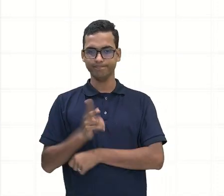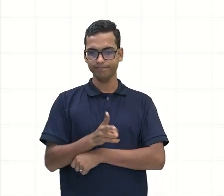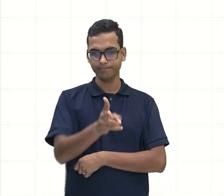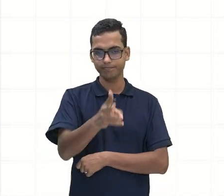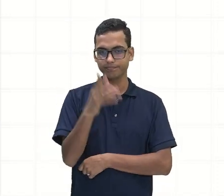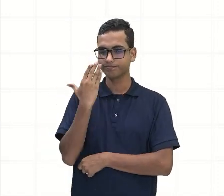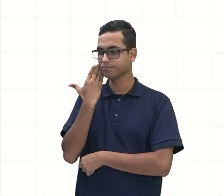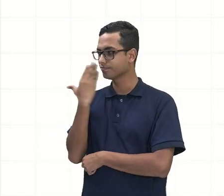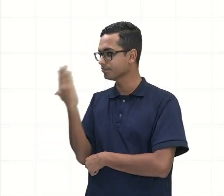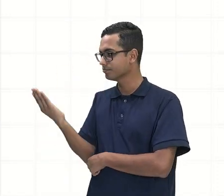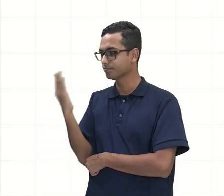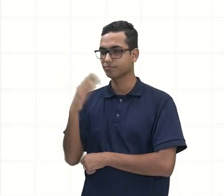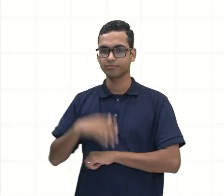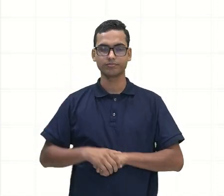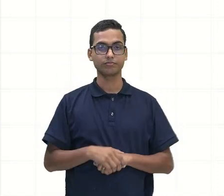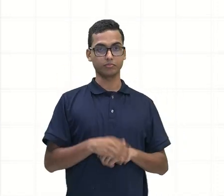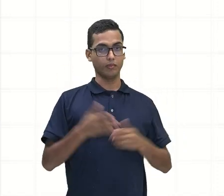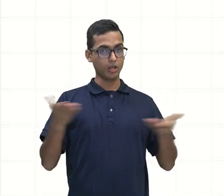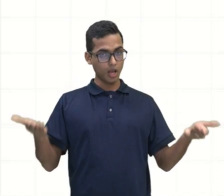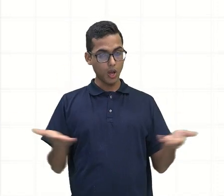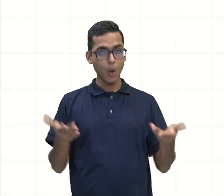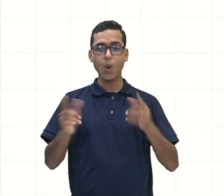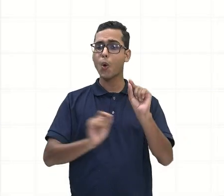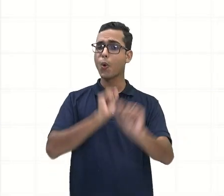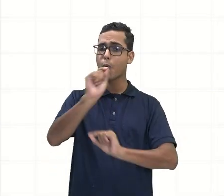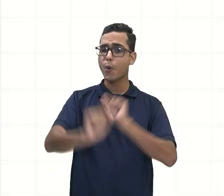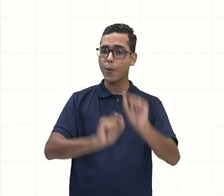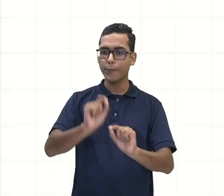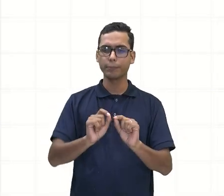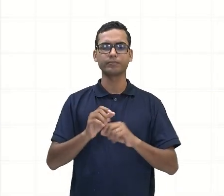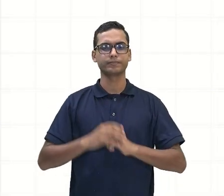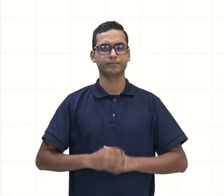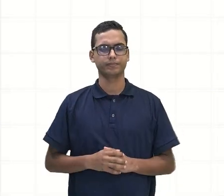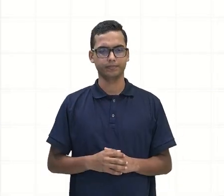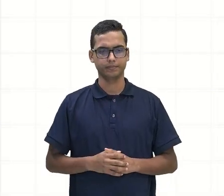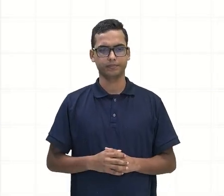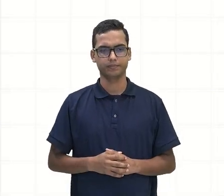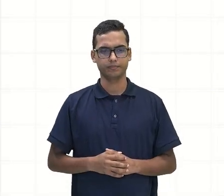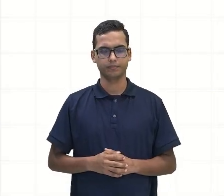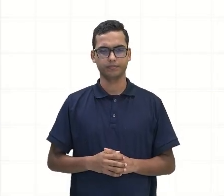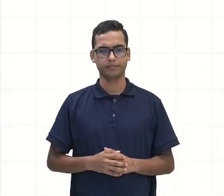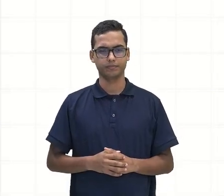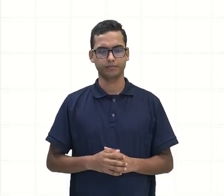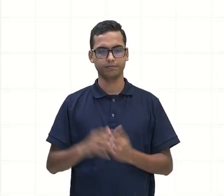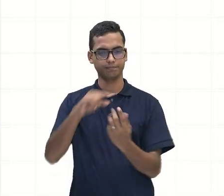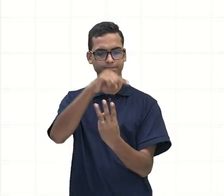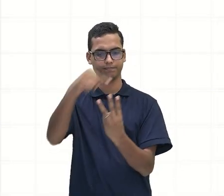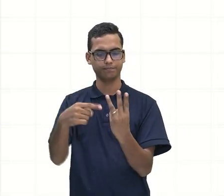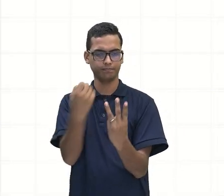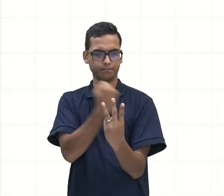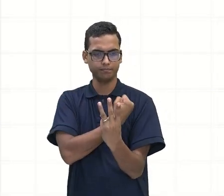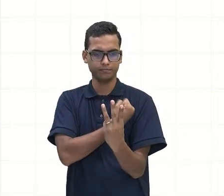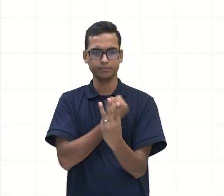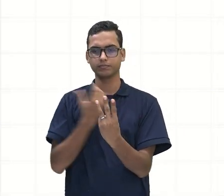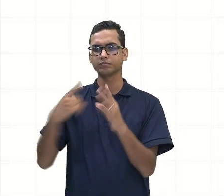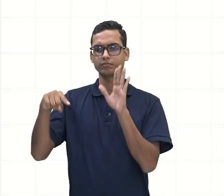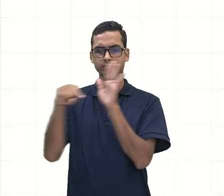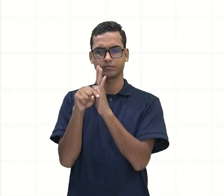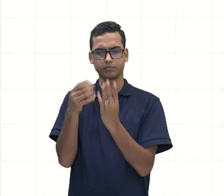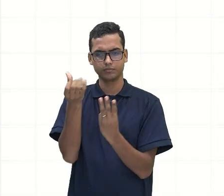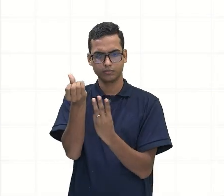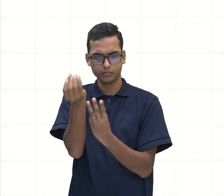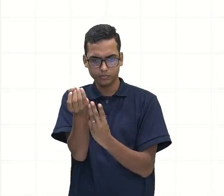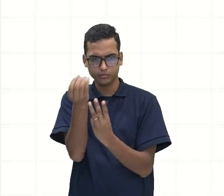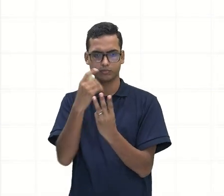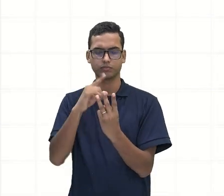50. Agora, eu tenho aqui, ó, a soma de 3 números. O menos 60, o